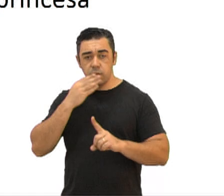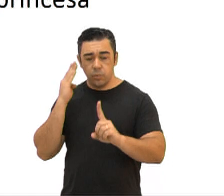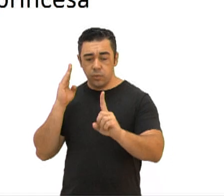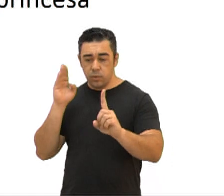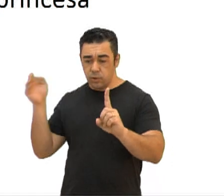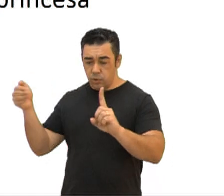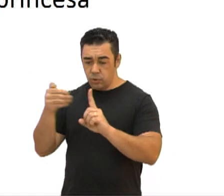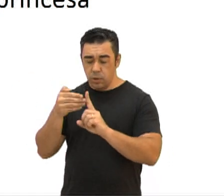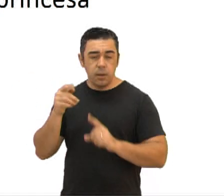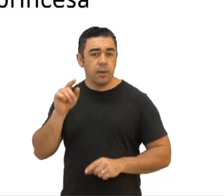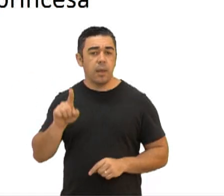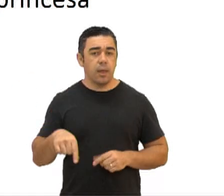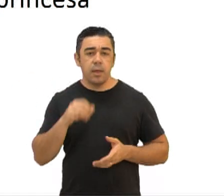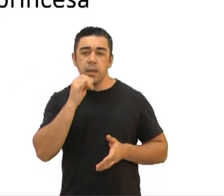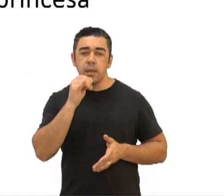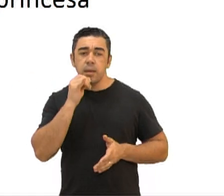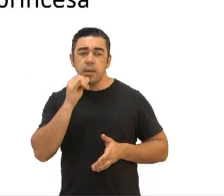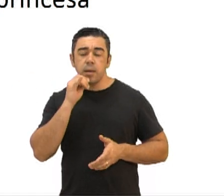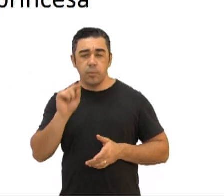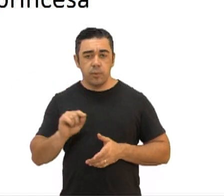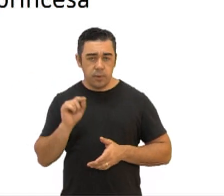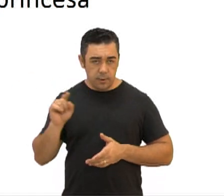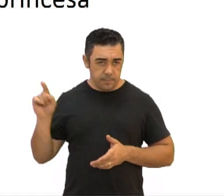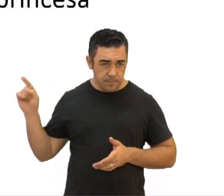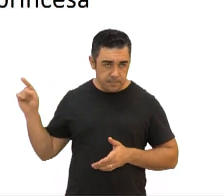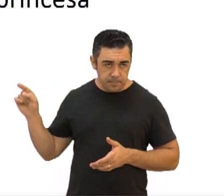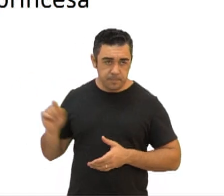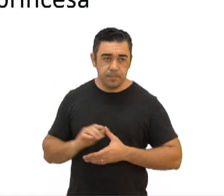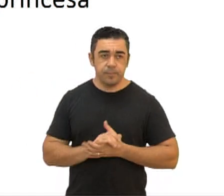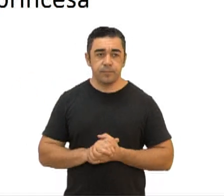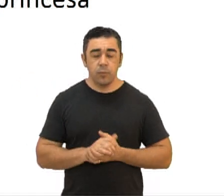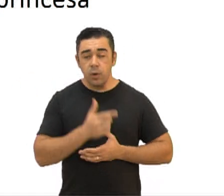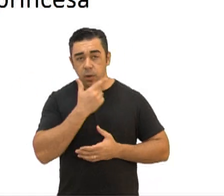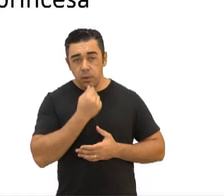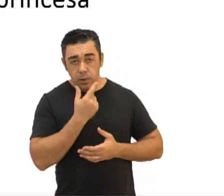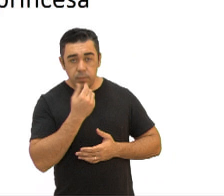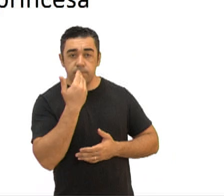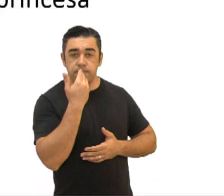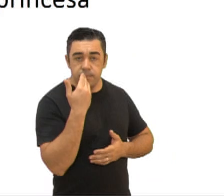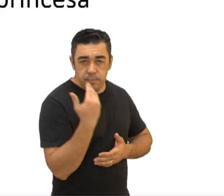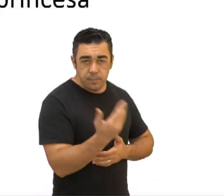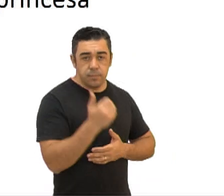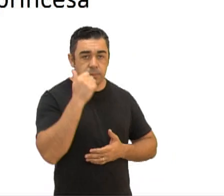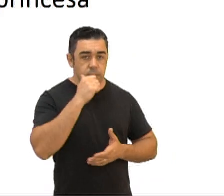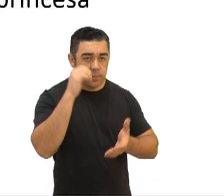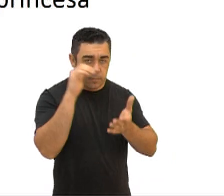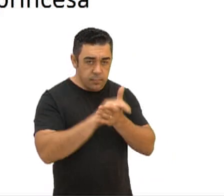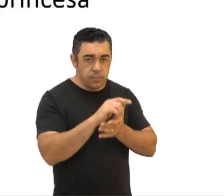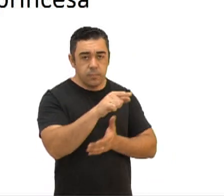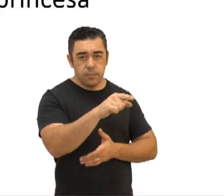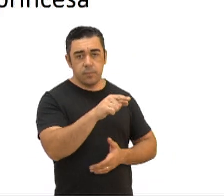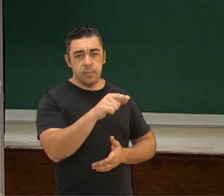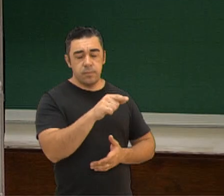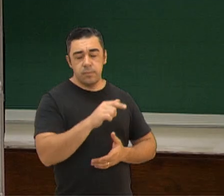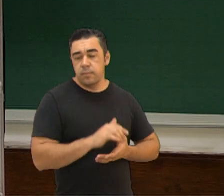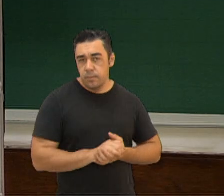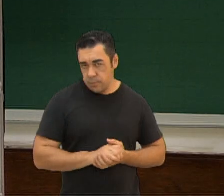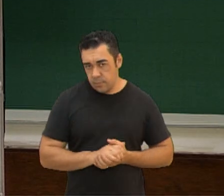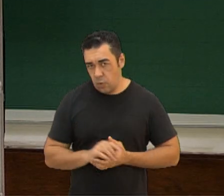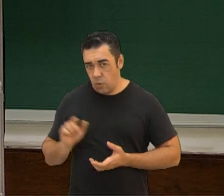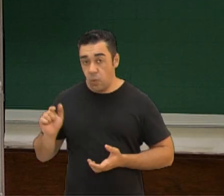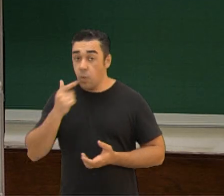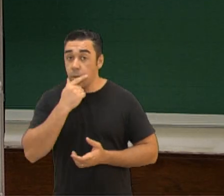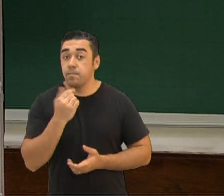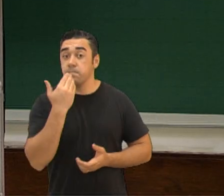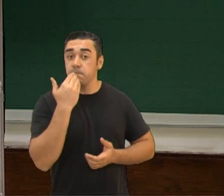aqui, olha, exemplo de discurso indireto. Temos um exemplo, né? Aladim pediu a princesa em casamento, né? Então, você tem aqui